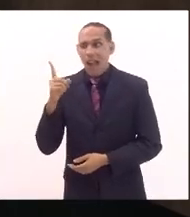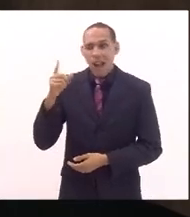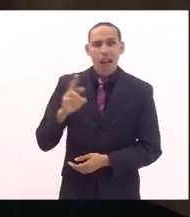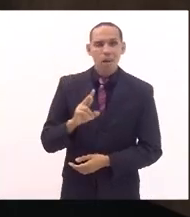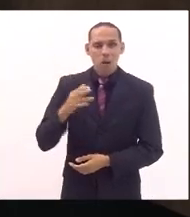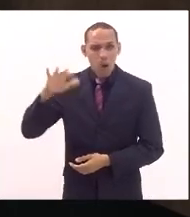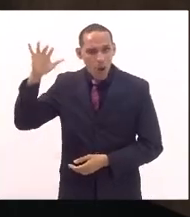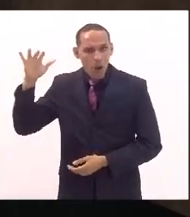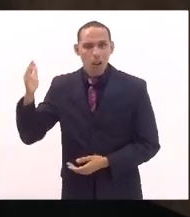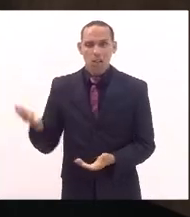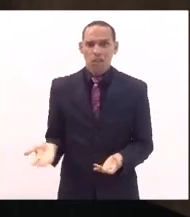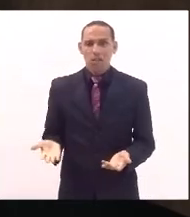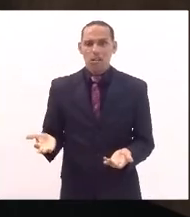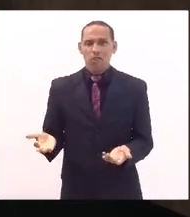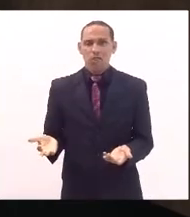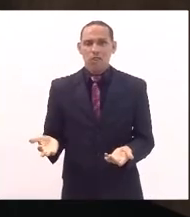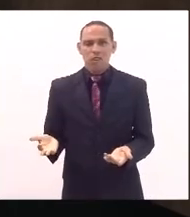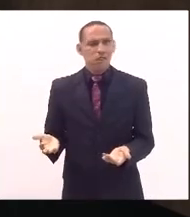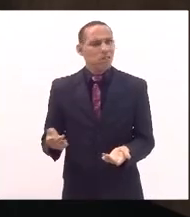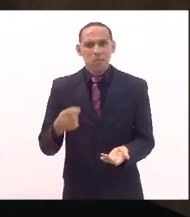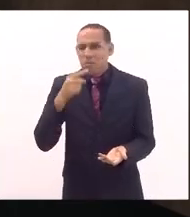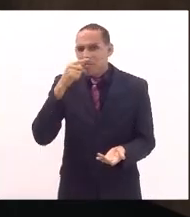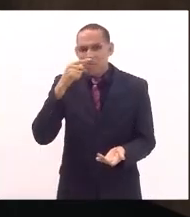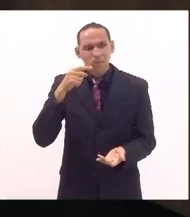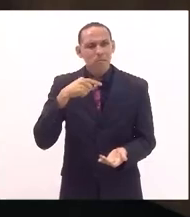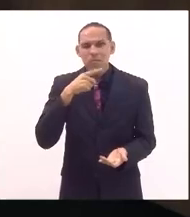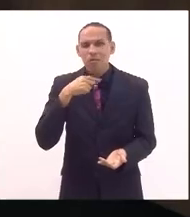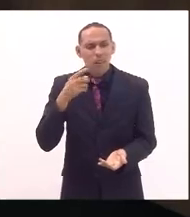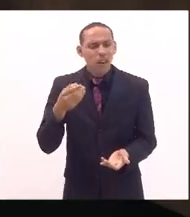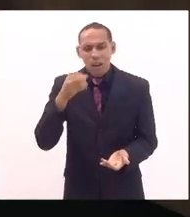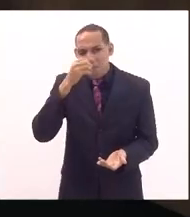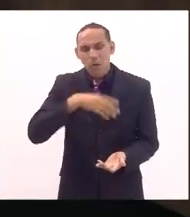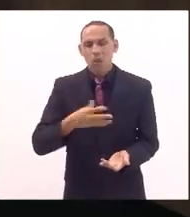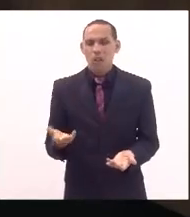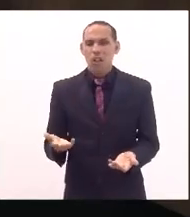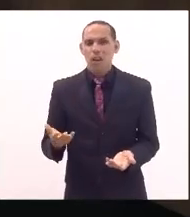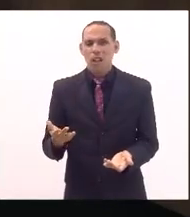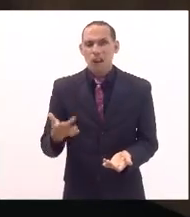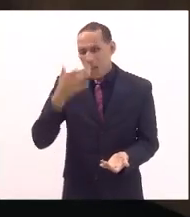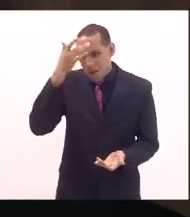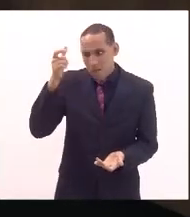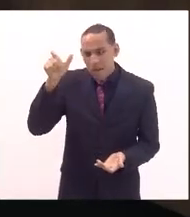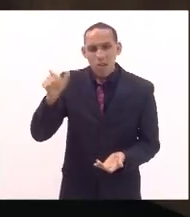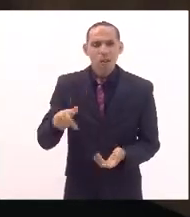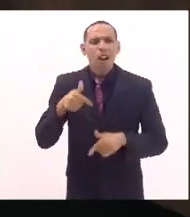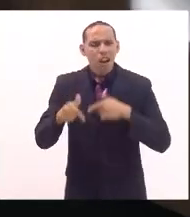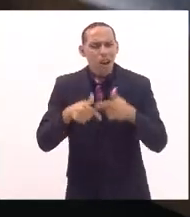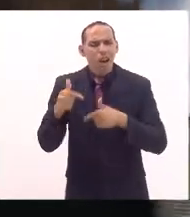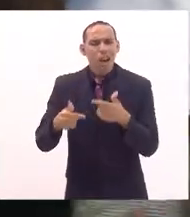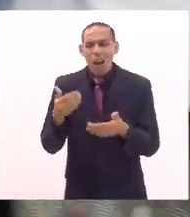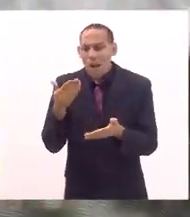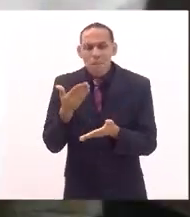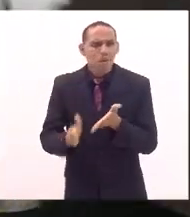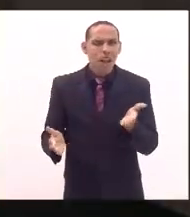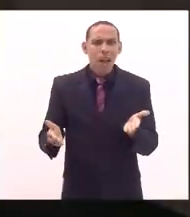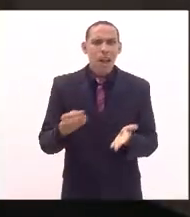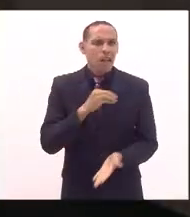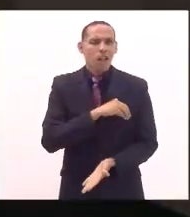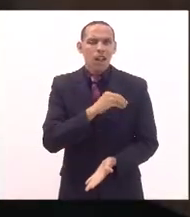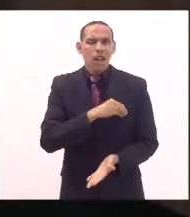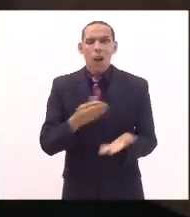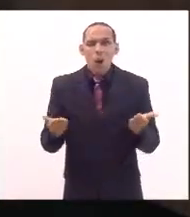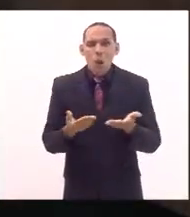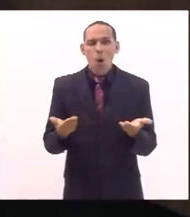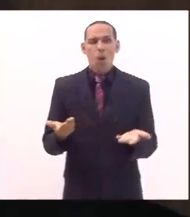Rocinha por exemplo é uma indignidade onde o trabalhador tem uma perda muito grande do Seu salário